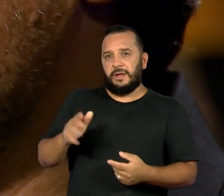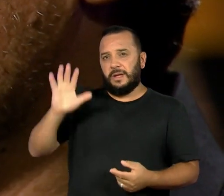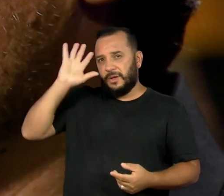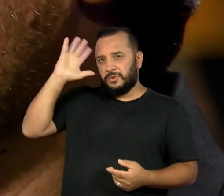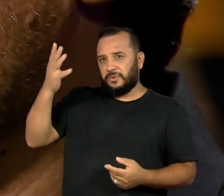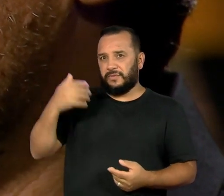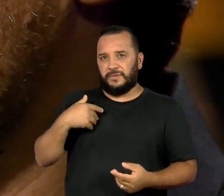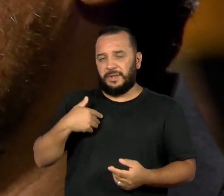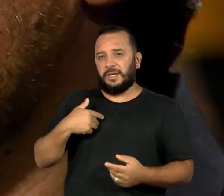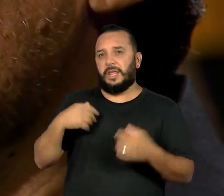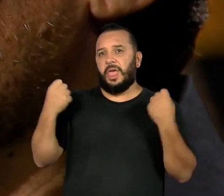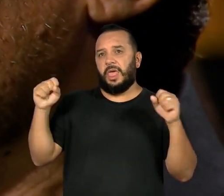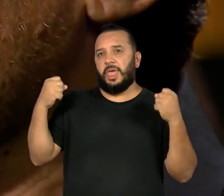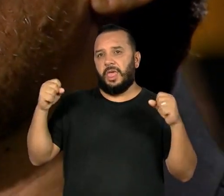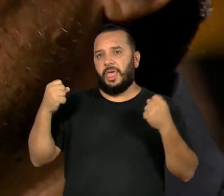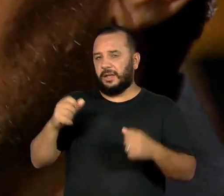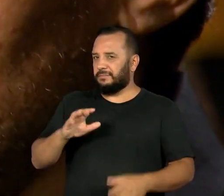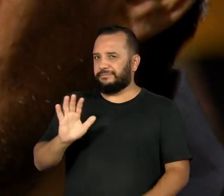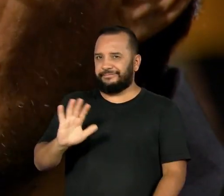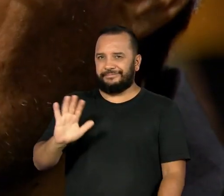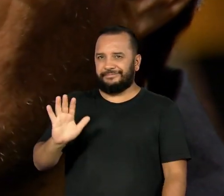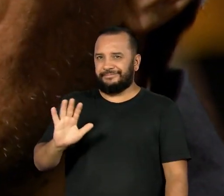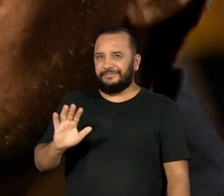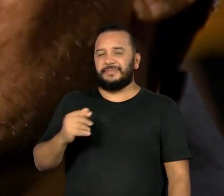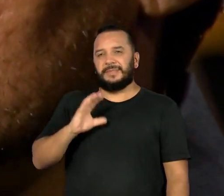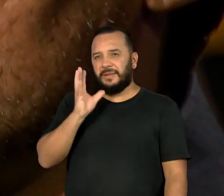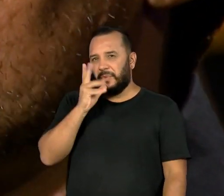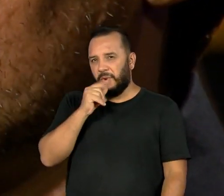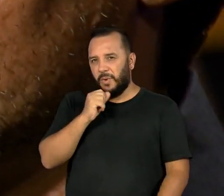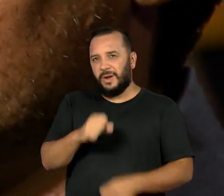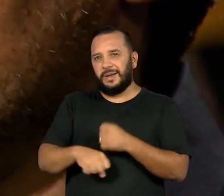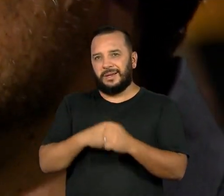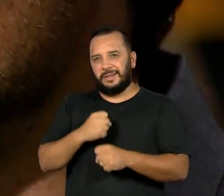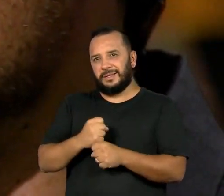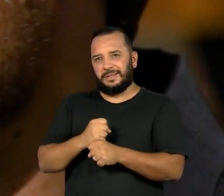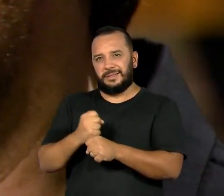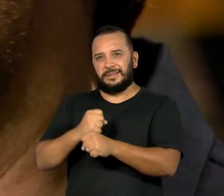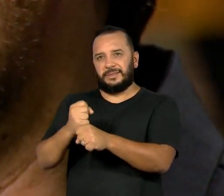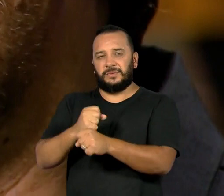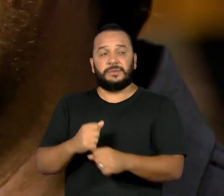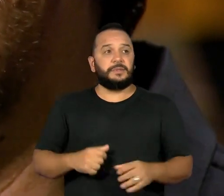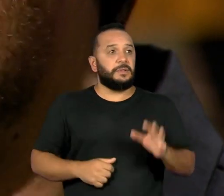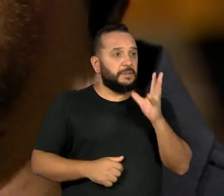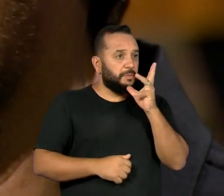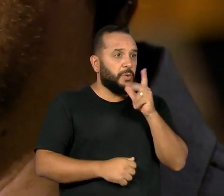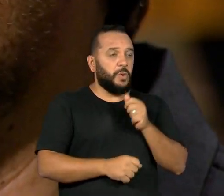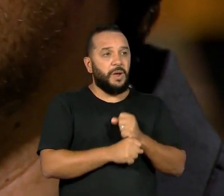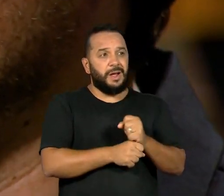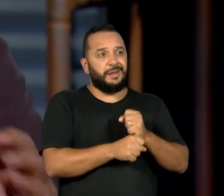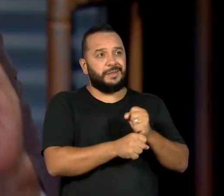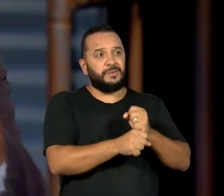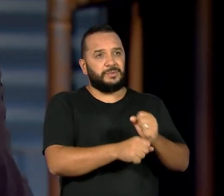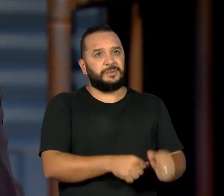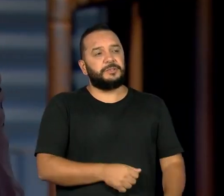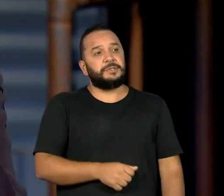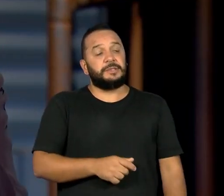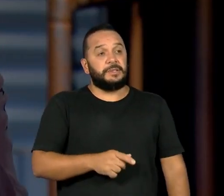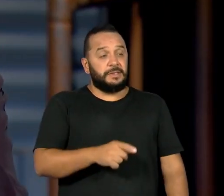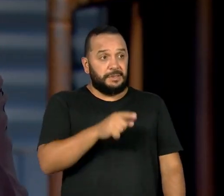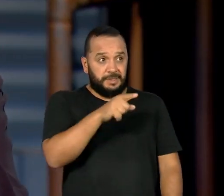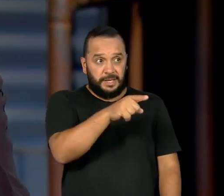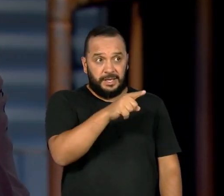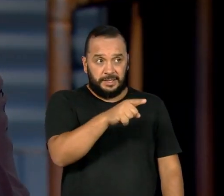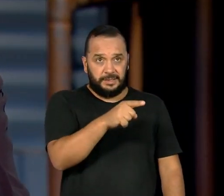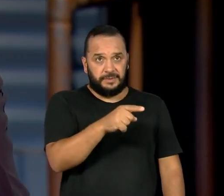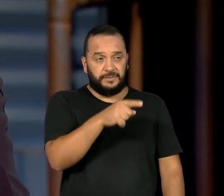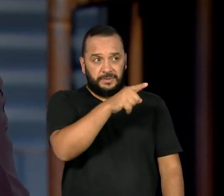algumas sessões de exercício, isso levou anos. Tá? Anos? Anos. E tecnicamente, essa